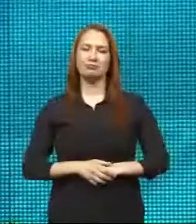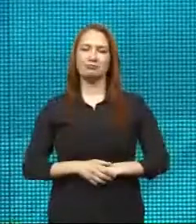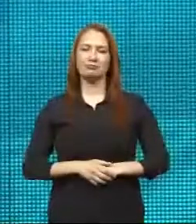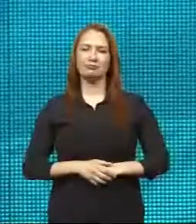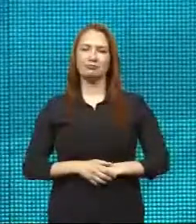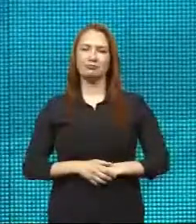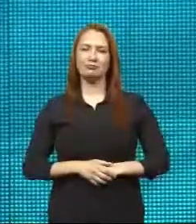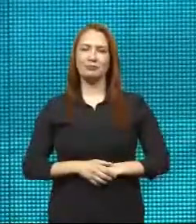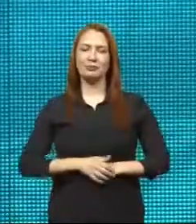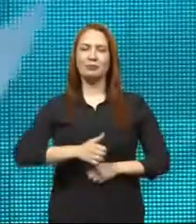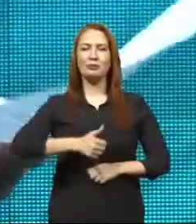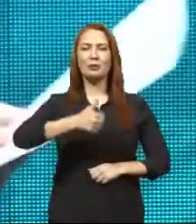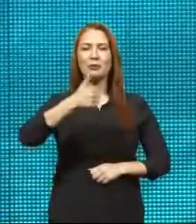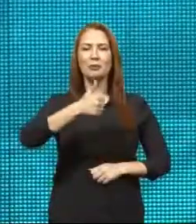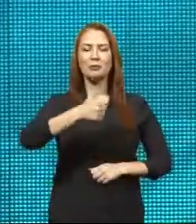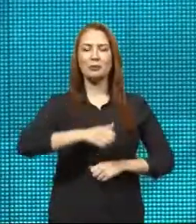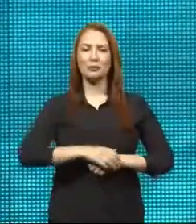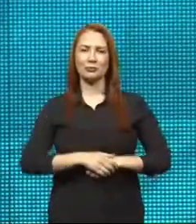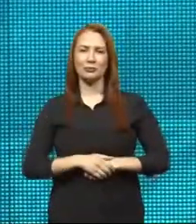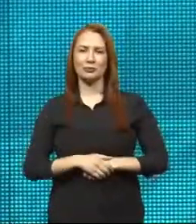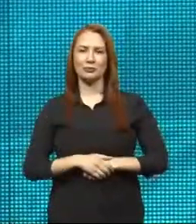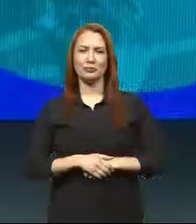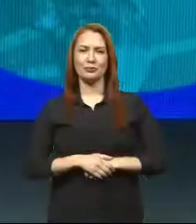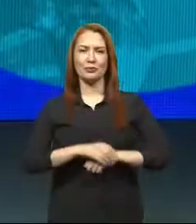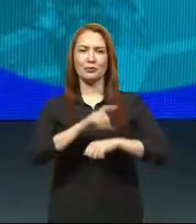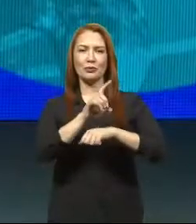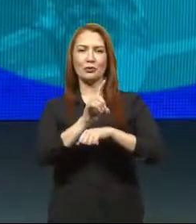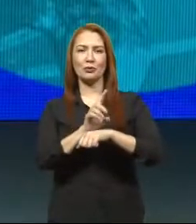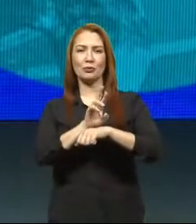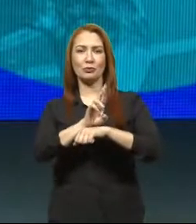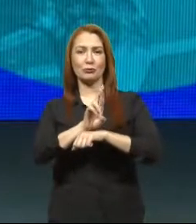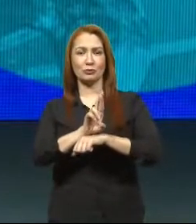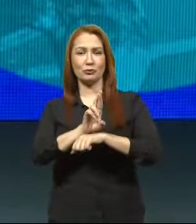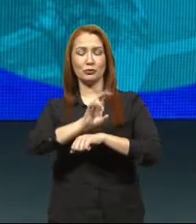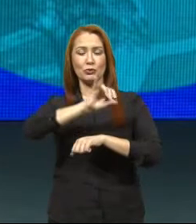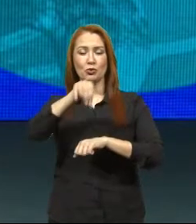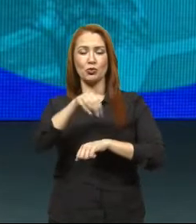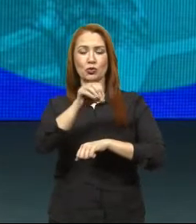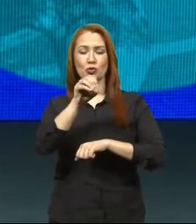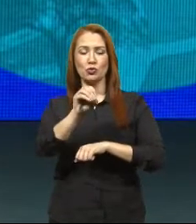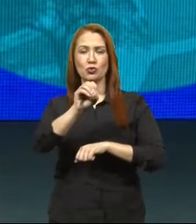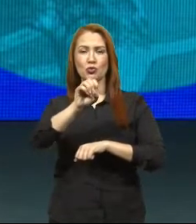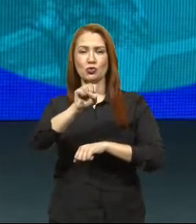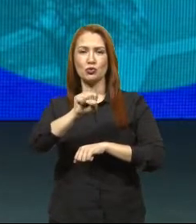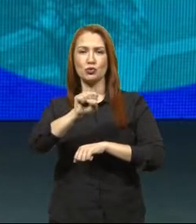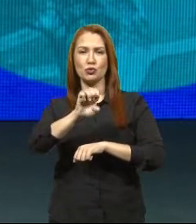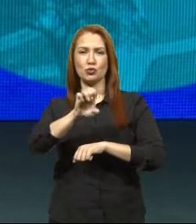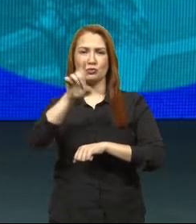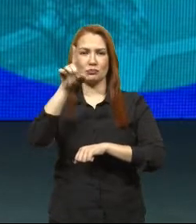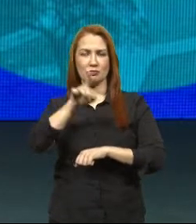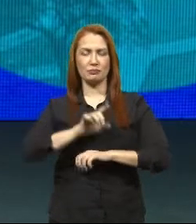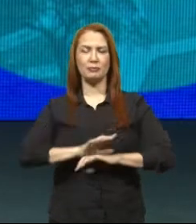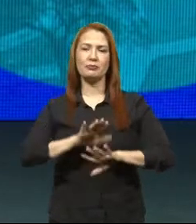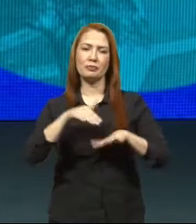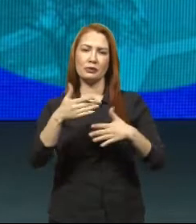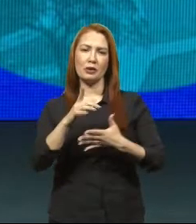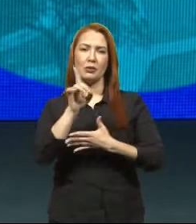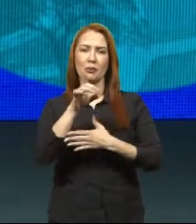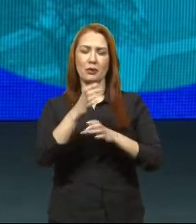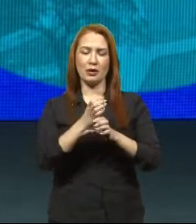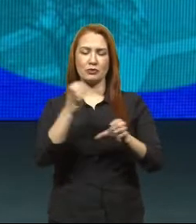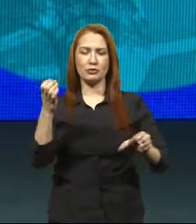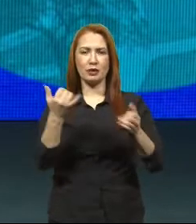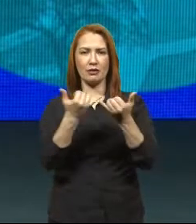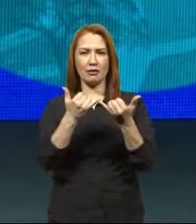O primeiro é o Dr. José Gontijo. O Dr. José Gontijo, ele é engenheiro